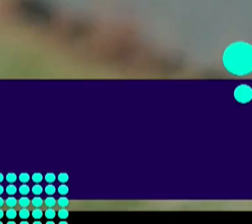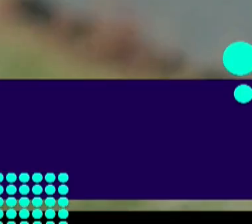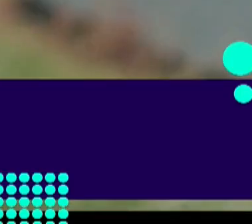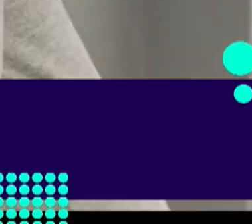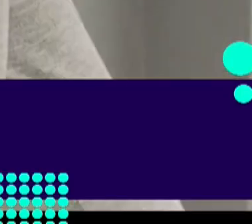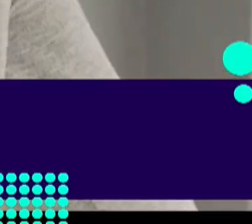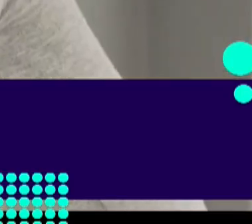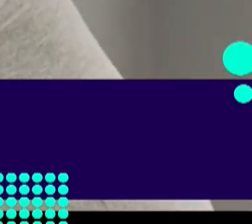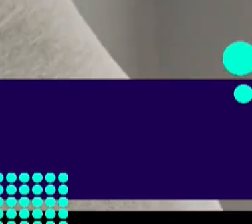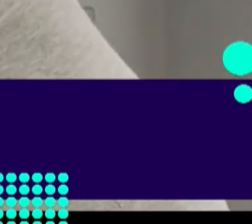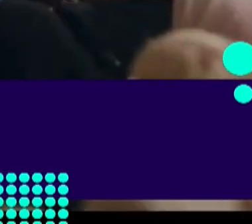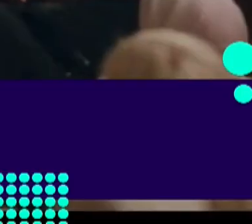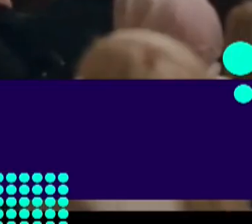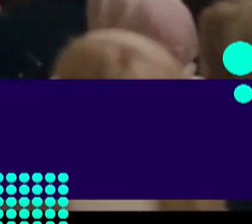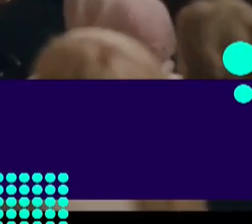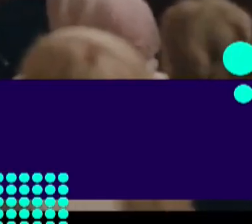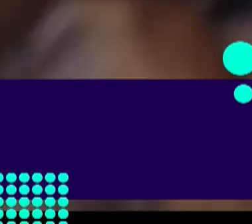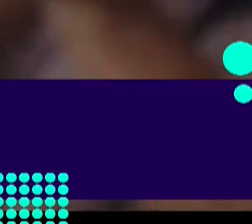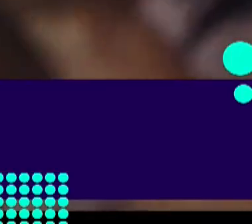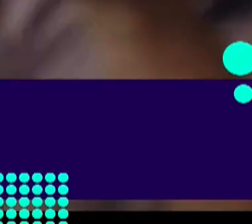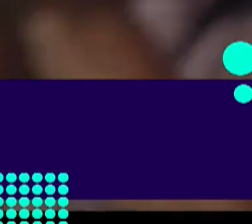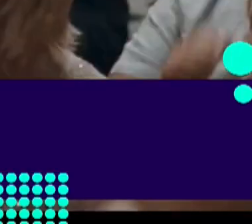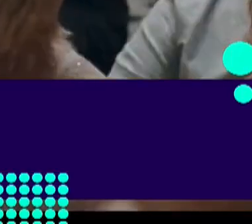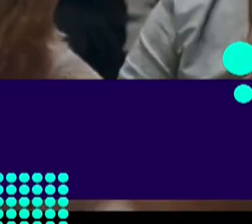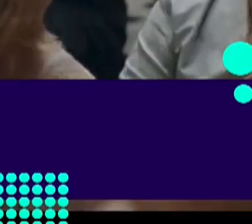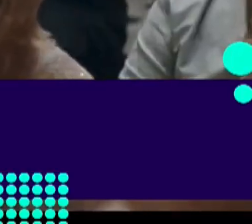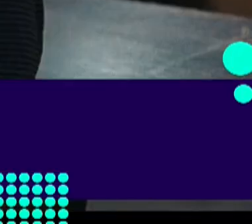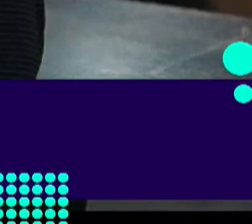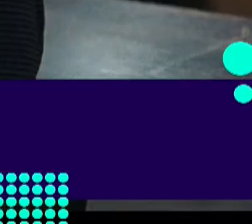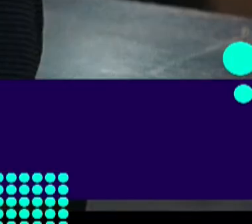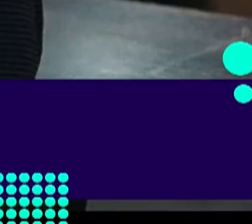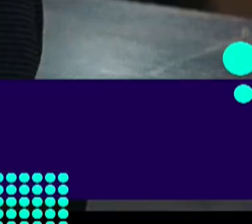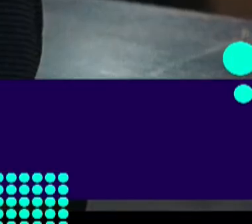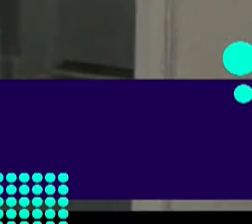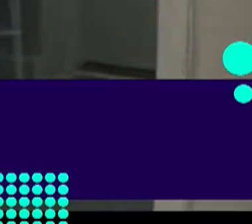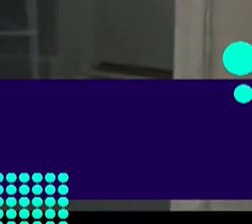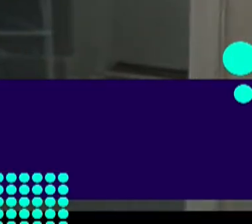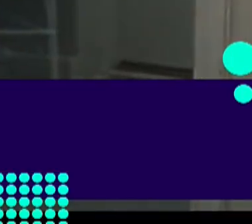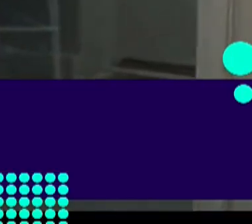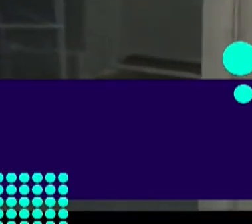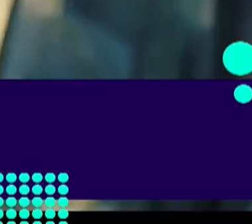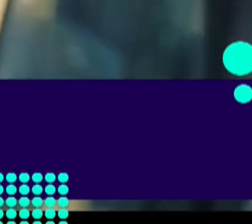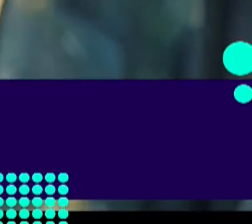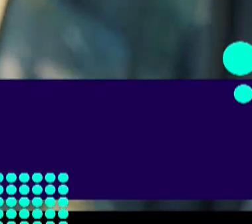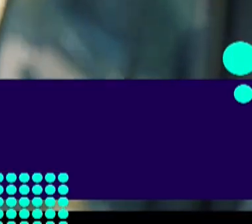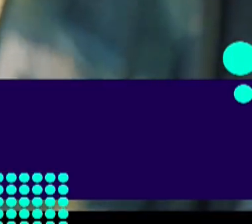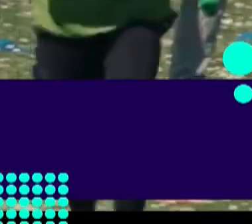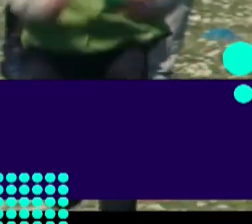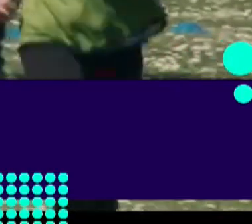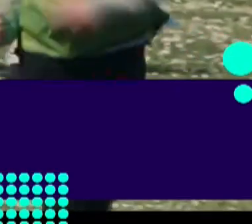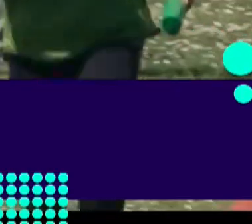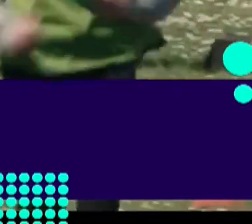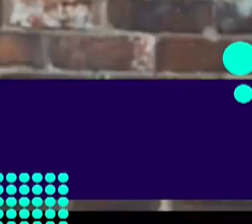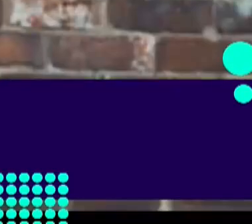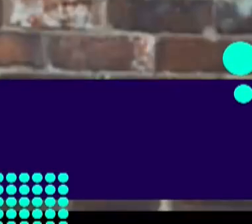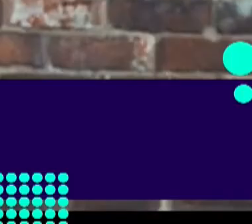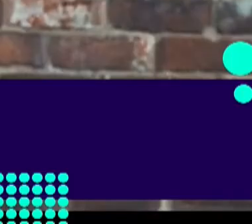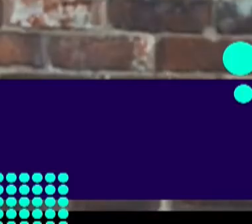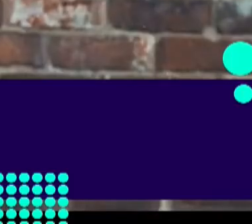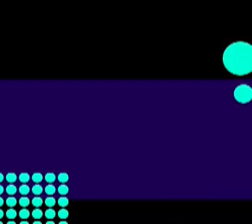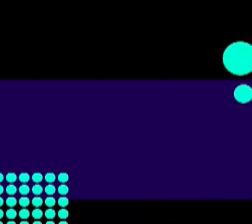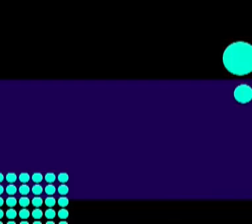obra foi indicada à Palma de Ouro no Festival de Cannes de 2023. It takes strength to build something new.